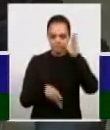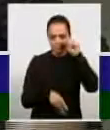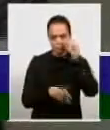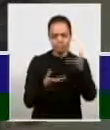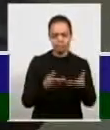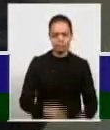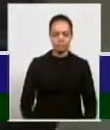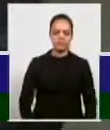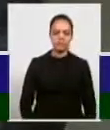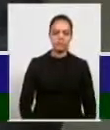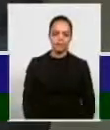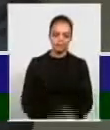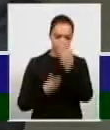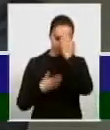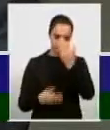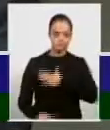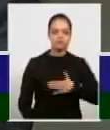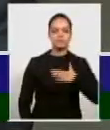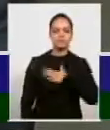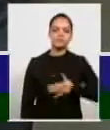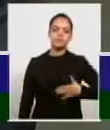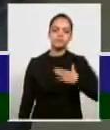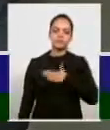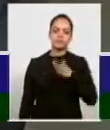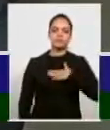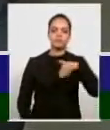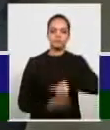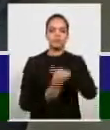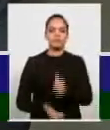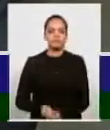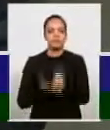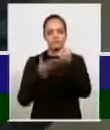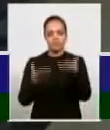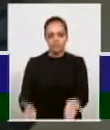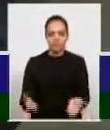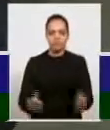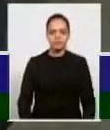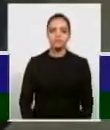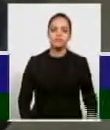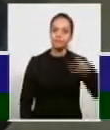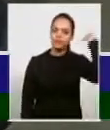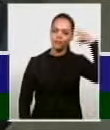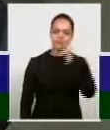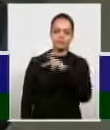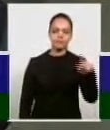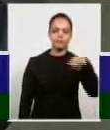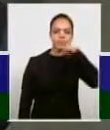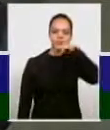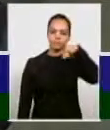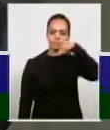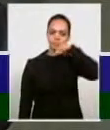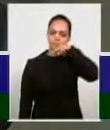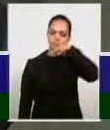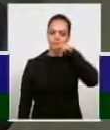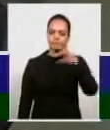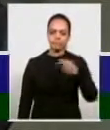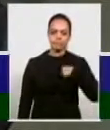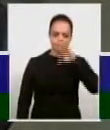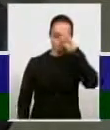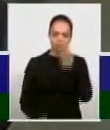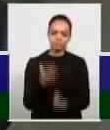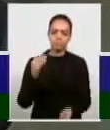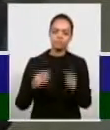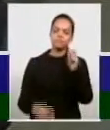acompanha. Com uma grata satisfação, eu voto favorável, vereador e presidente Márcio Nobre. Eu acredito